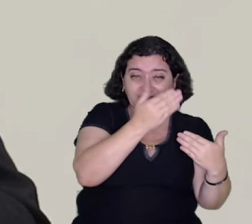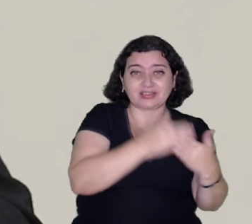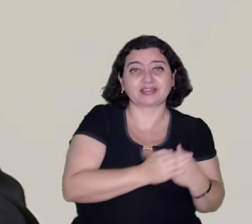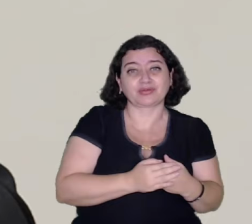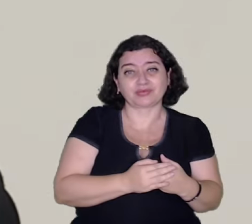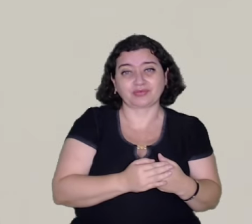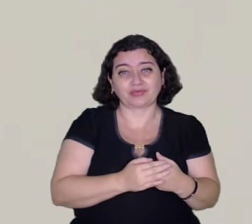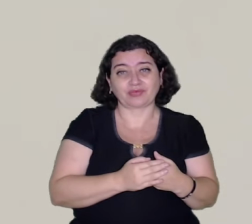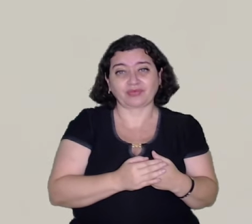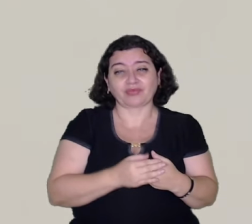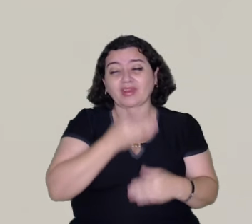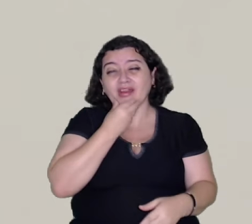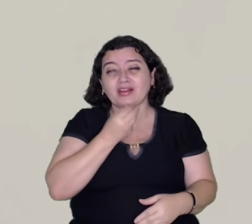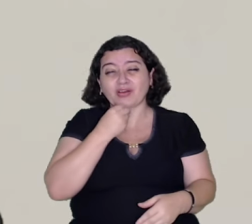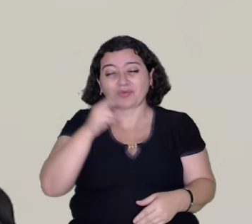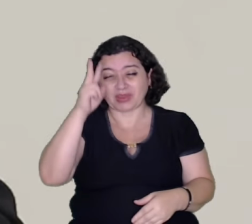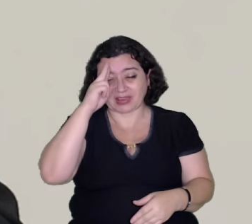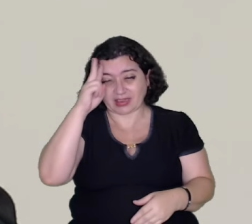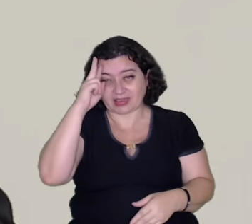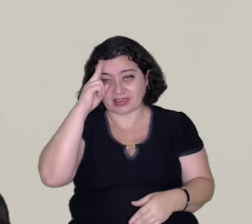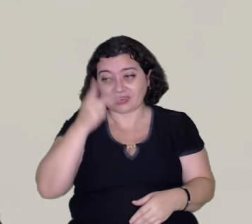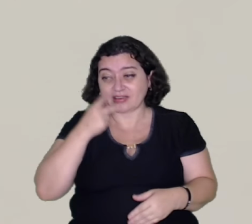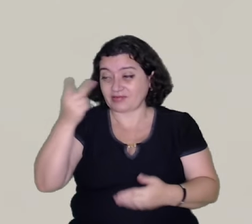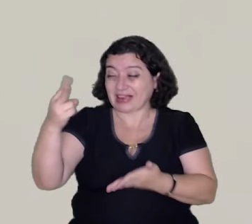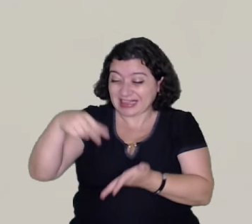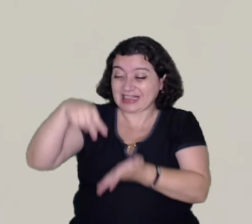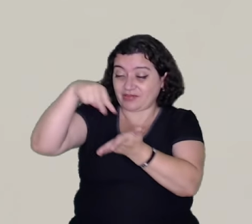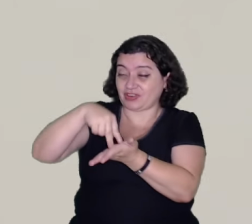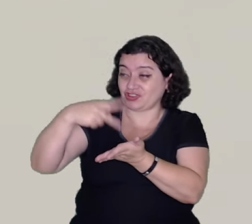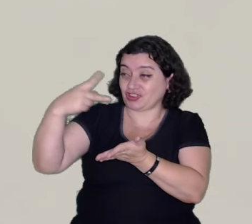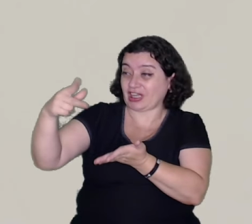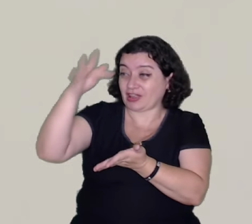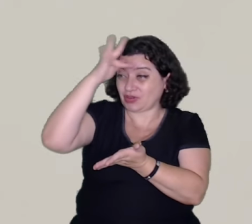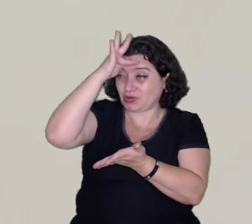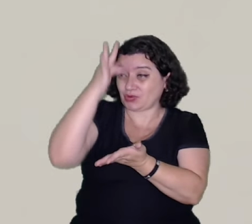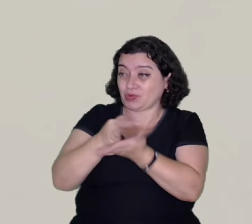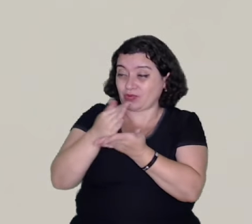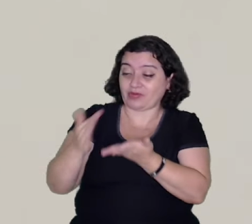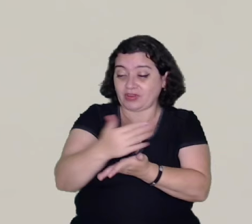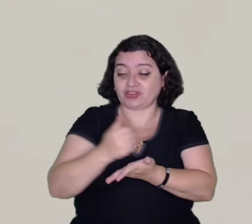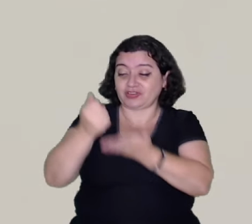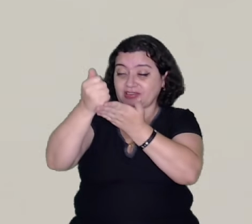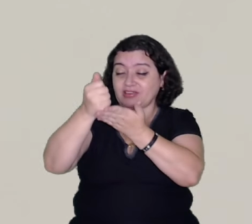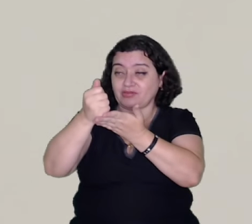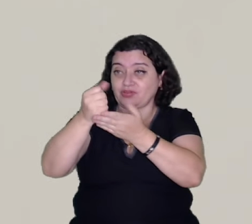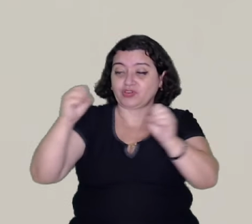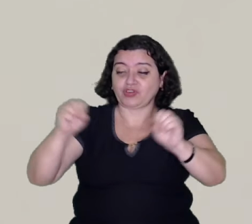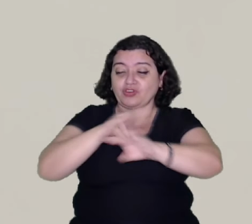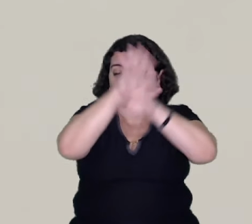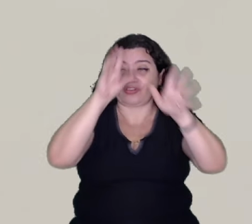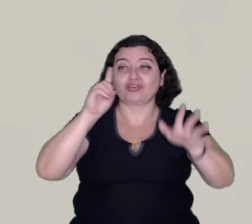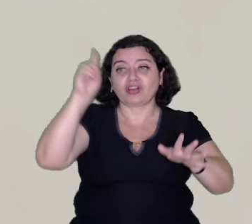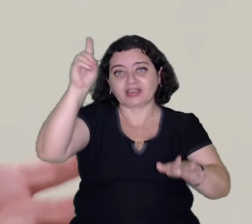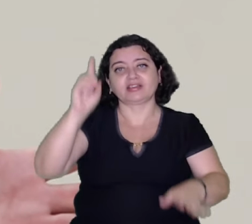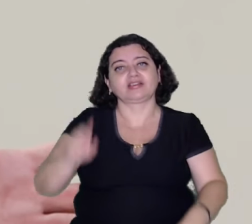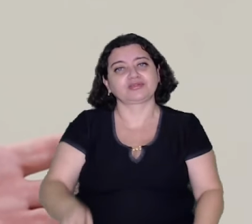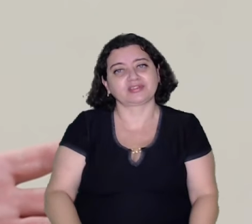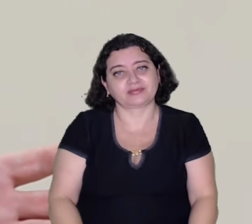aquele homem que lembrou dele, ele fala: levanta-te, a tua fé te salvou. Glória a Deus por isso. Glória a